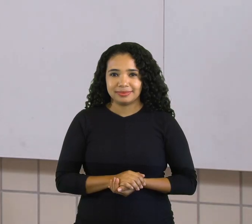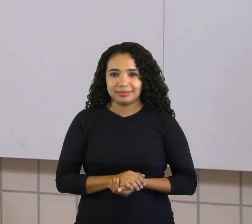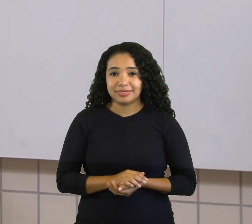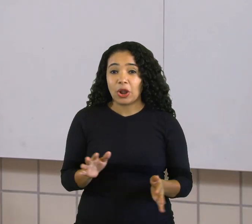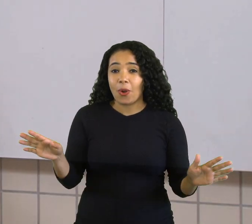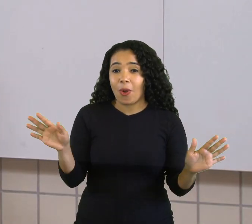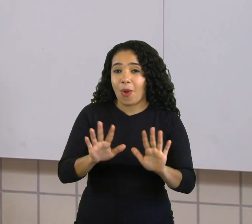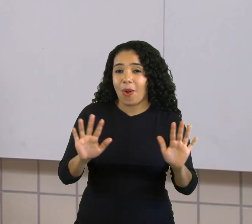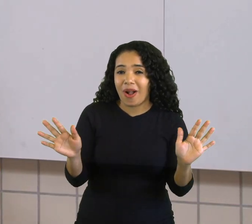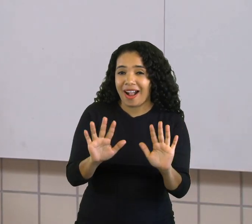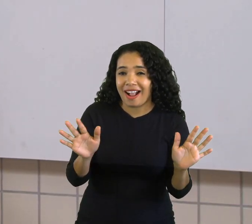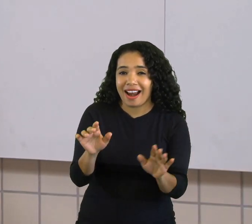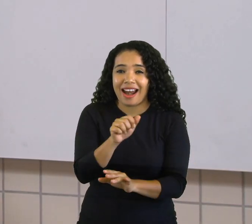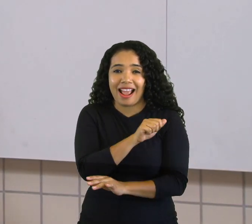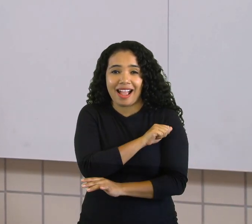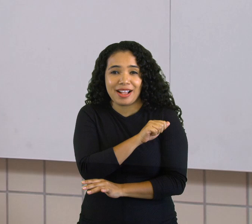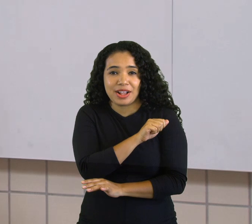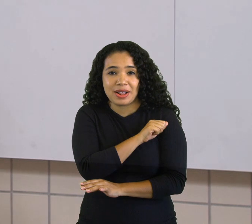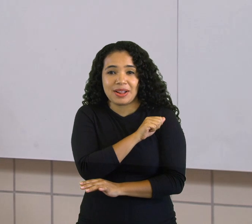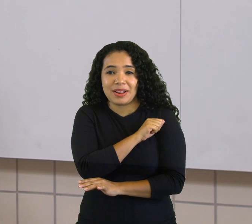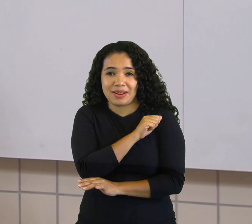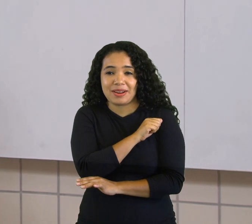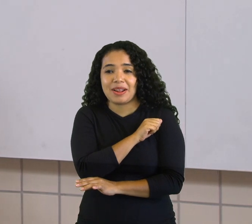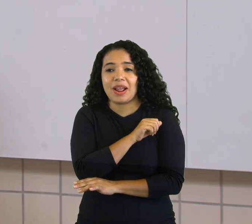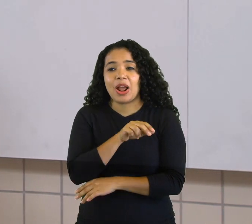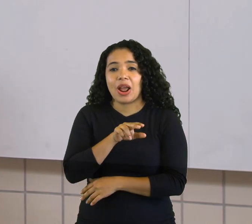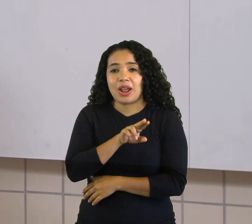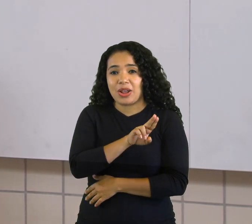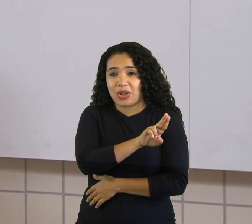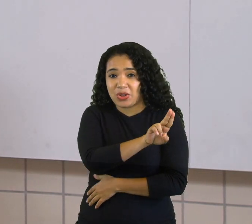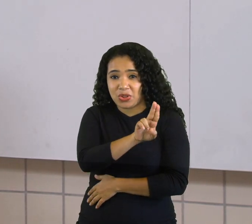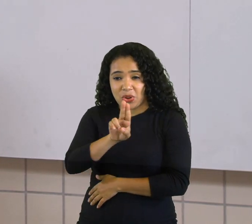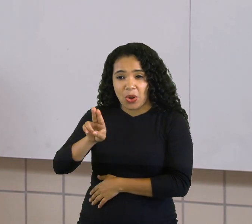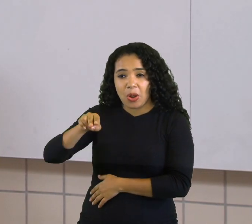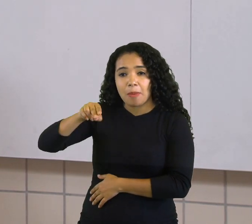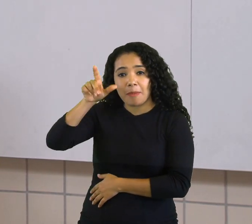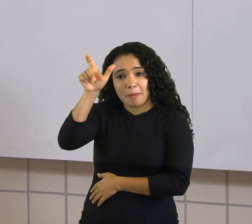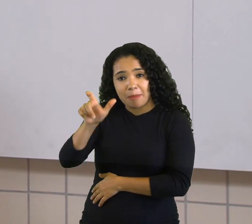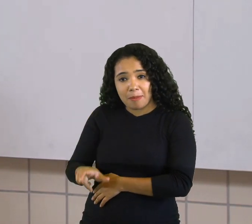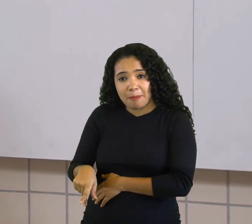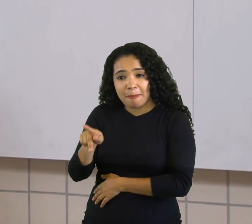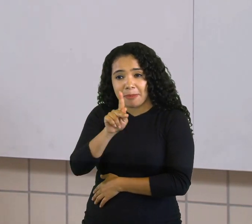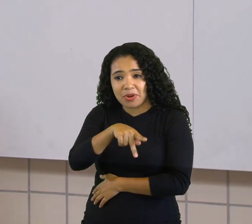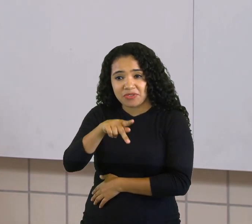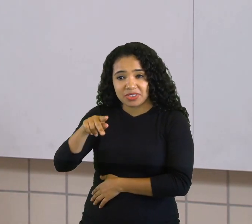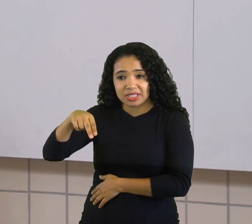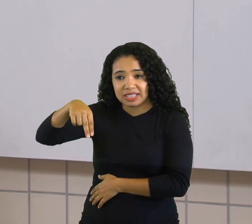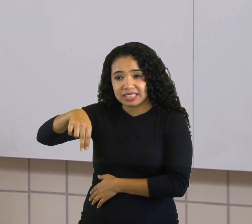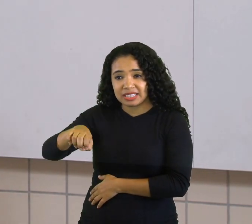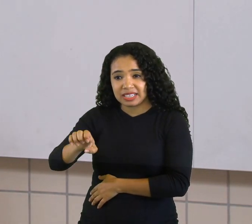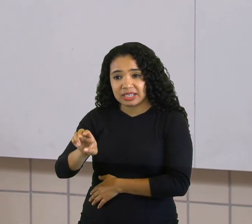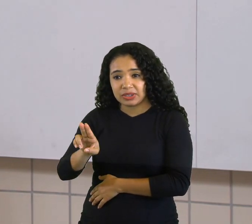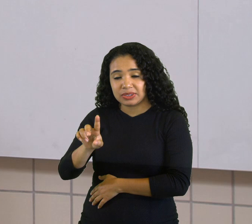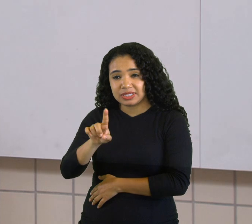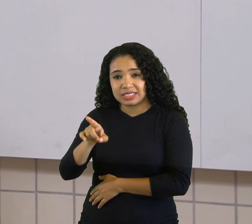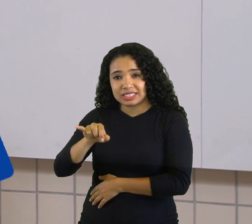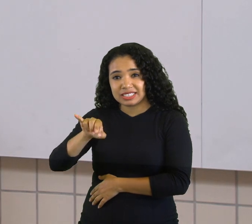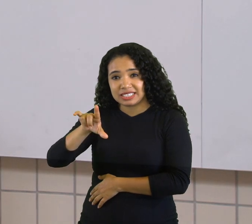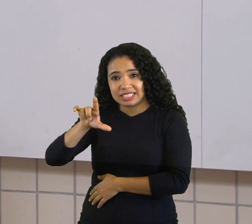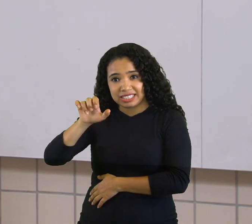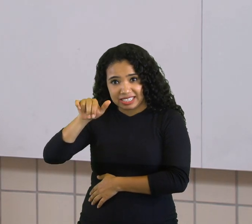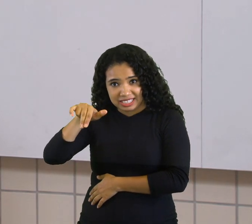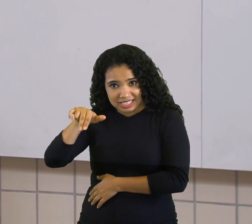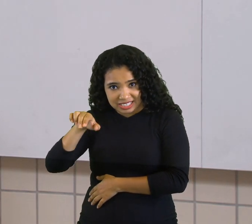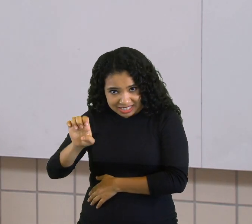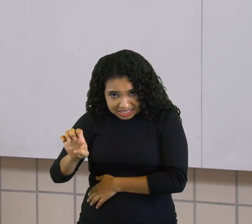Hi guys, my name is Neuzilene and we'll be together now. Ok, galera, como eu já me apresentei, meu nome é